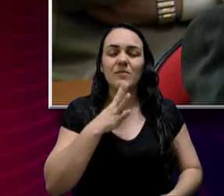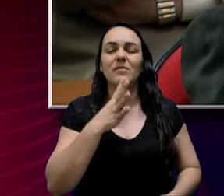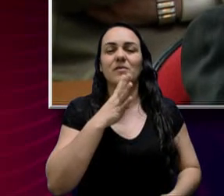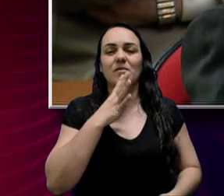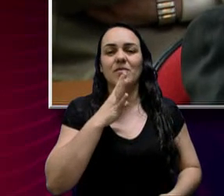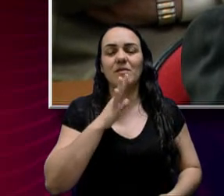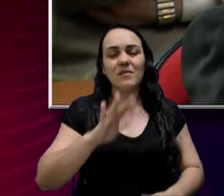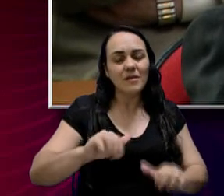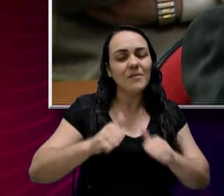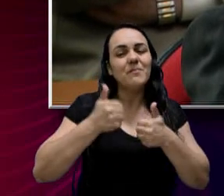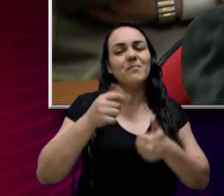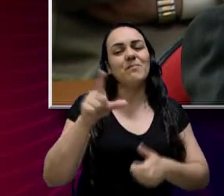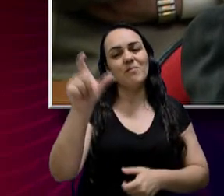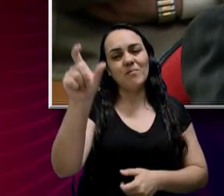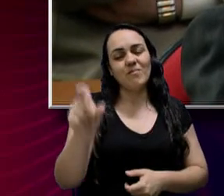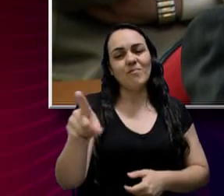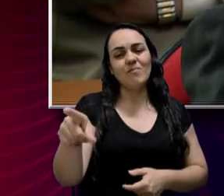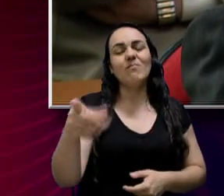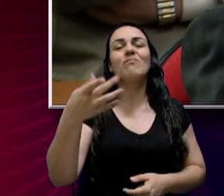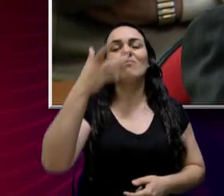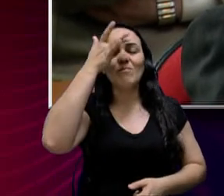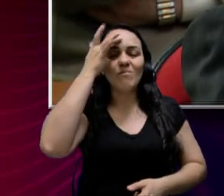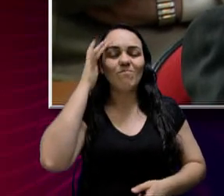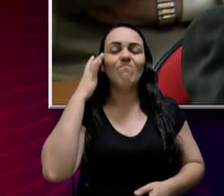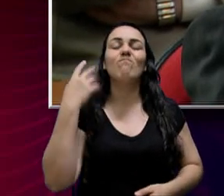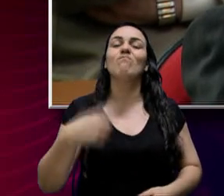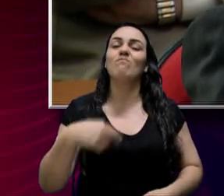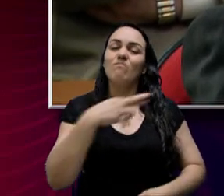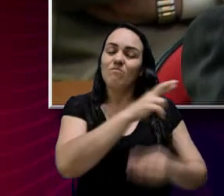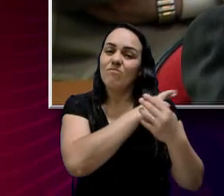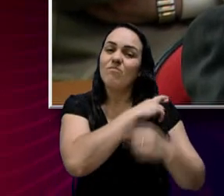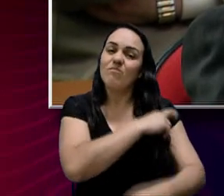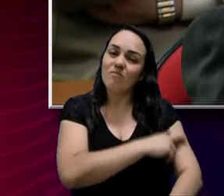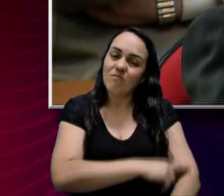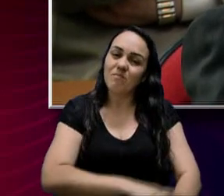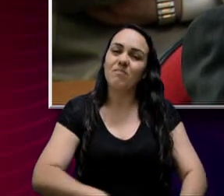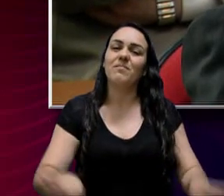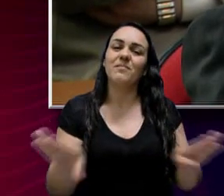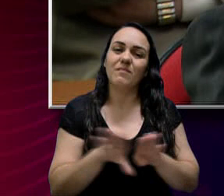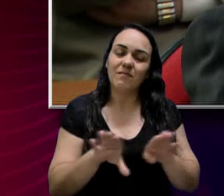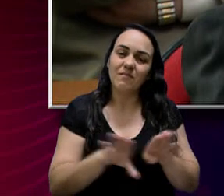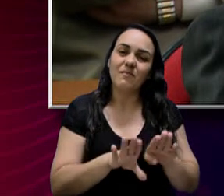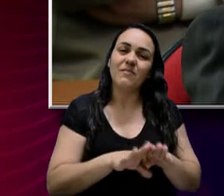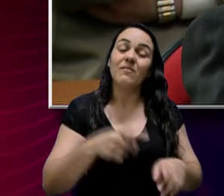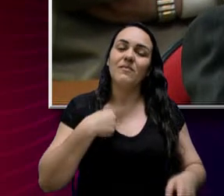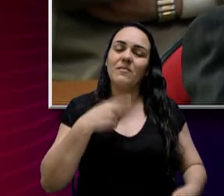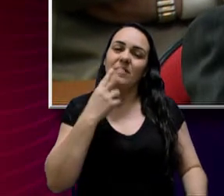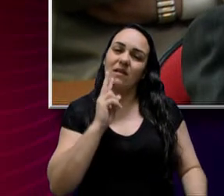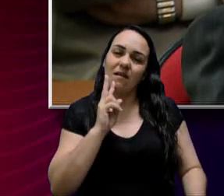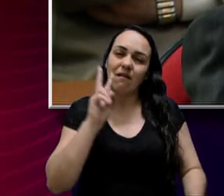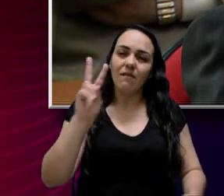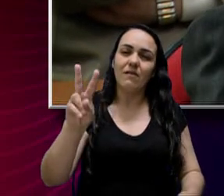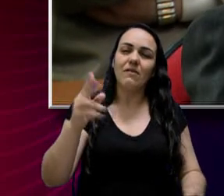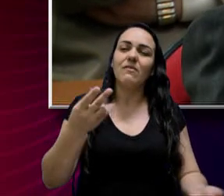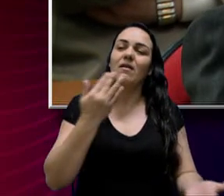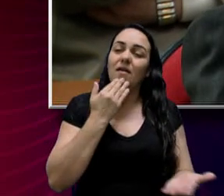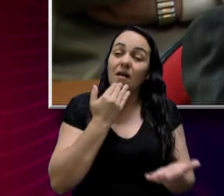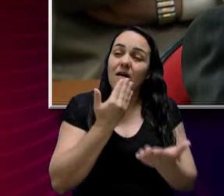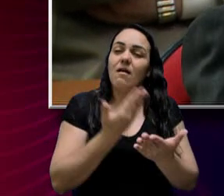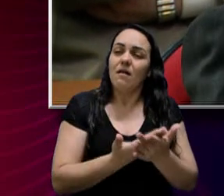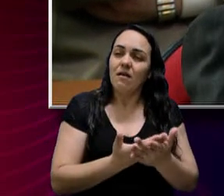melhor o Dr. Osmar, pessoa que já respeitava, mas que, a partir de então, passei a admirar, não apenas como